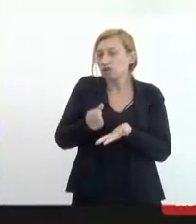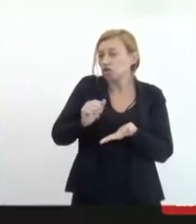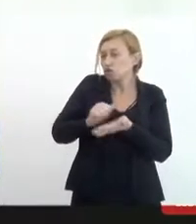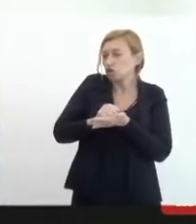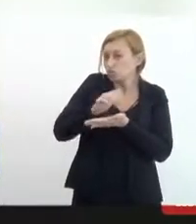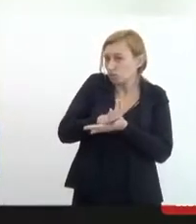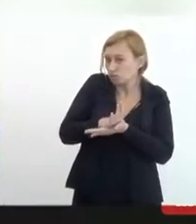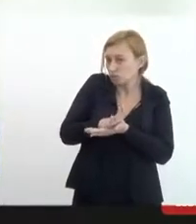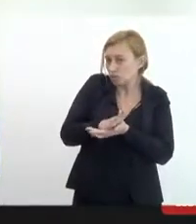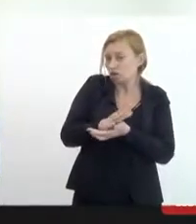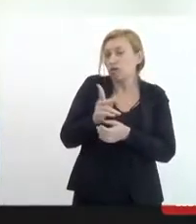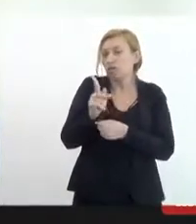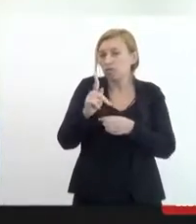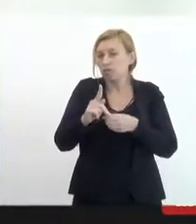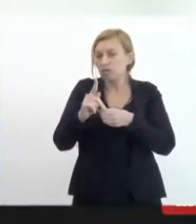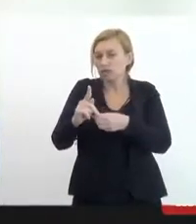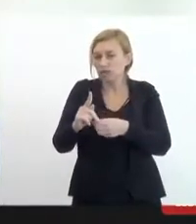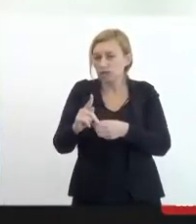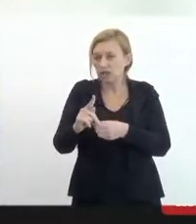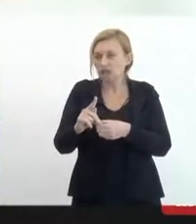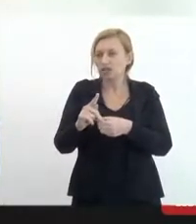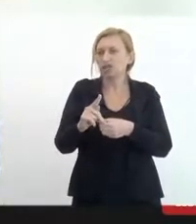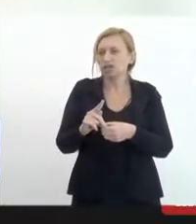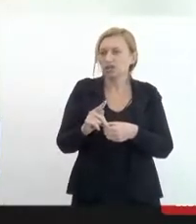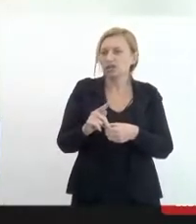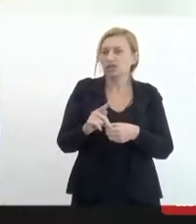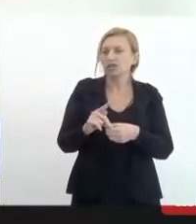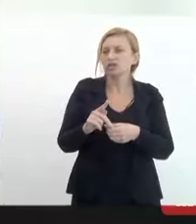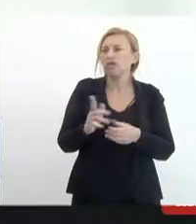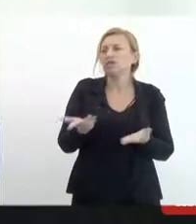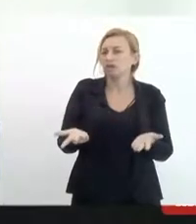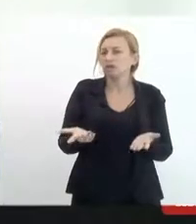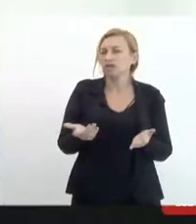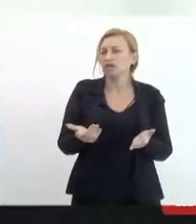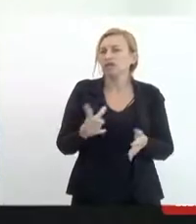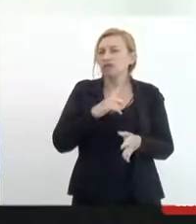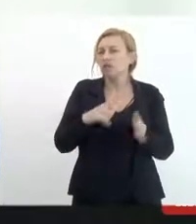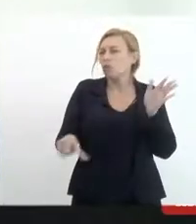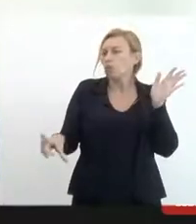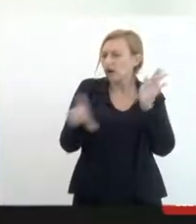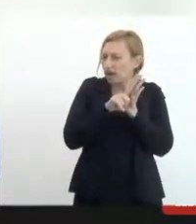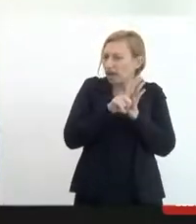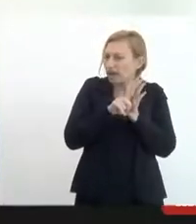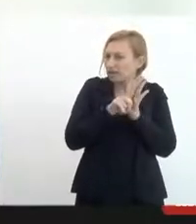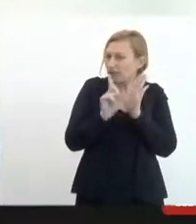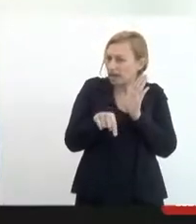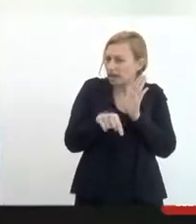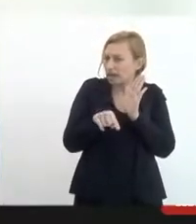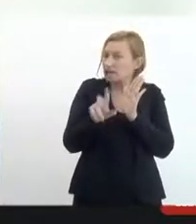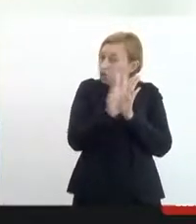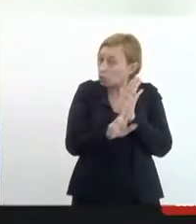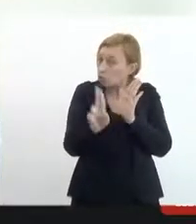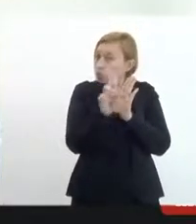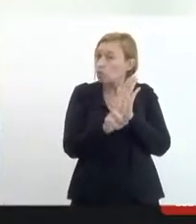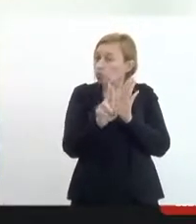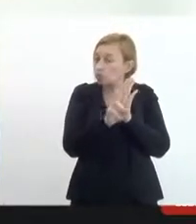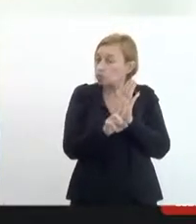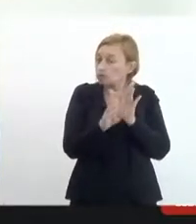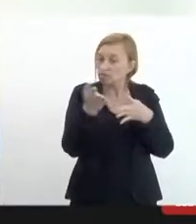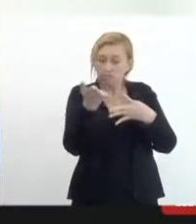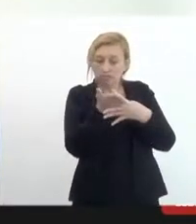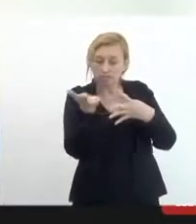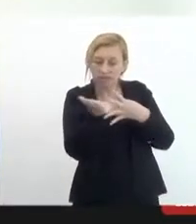fora Refis, que são eventos parciais, tem uma lei, né, que ela utiliza de